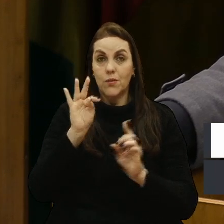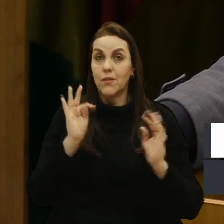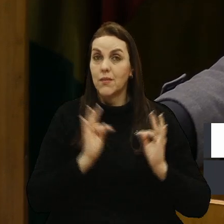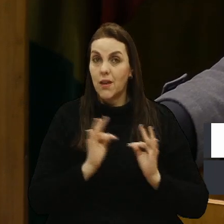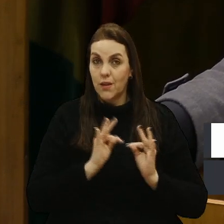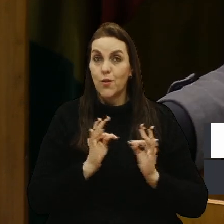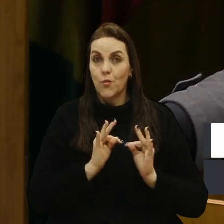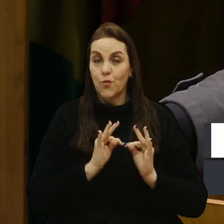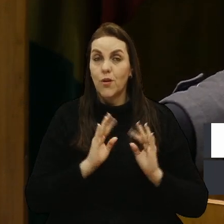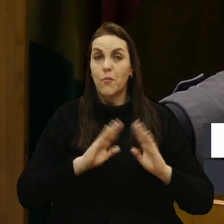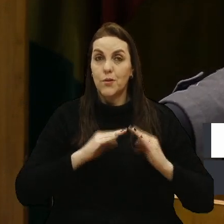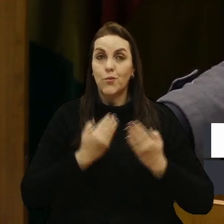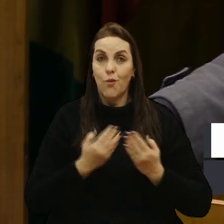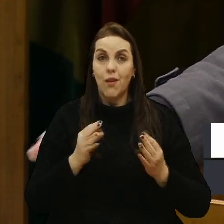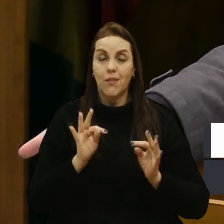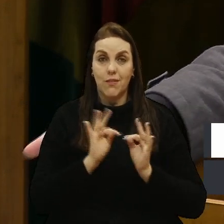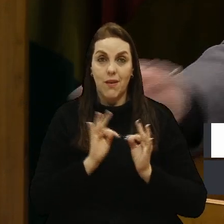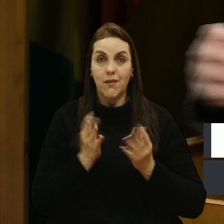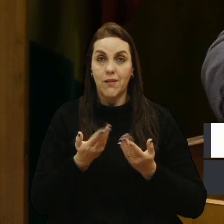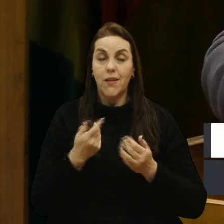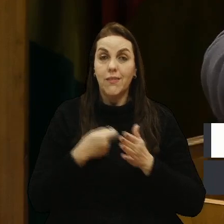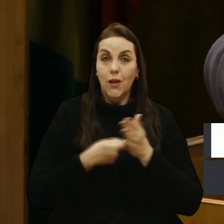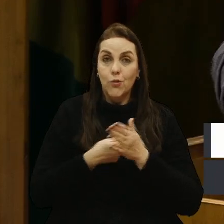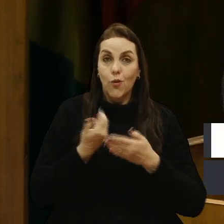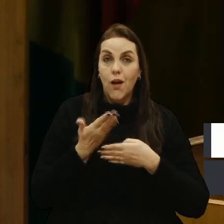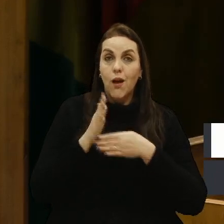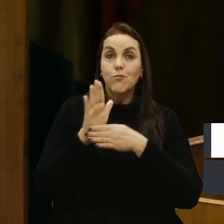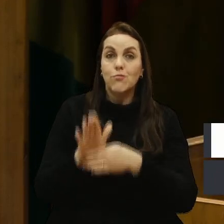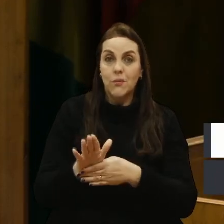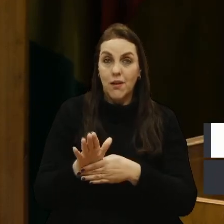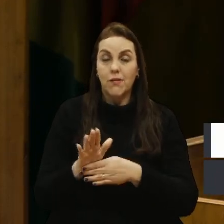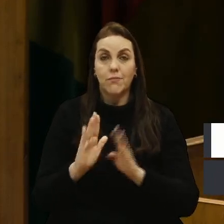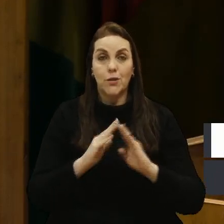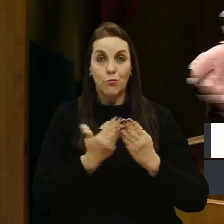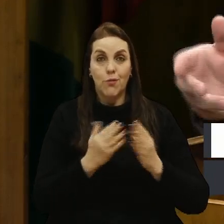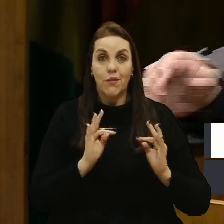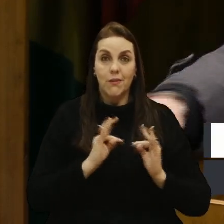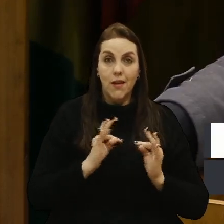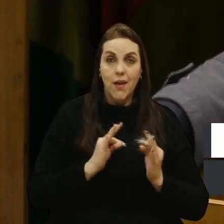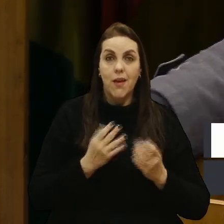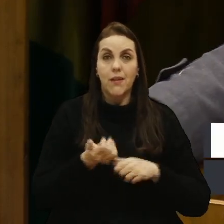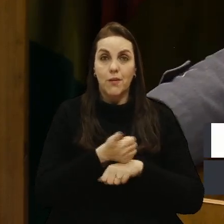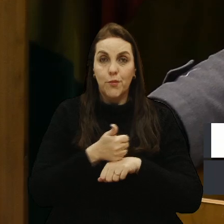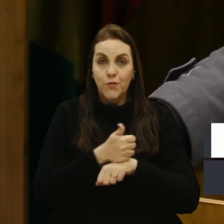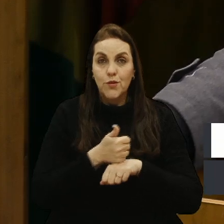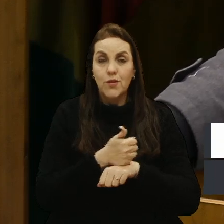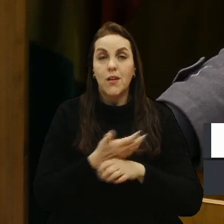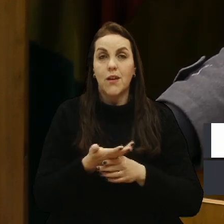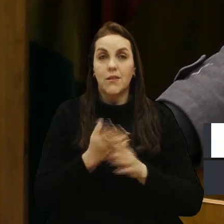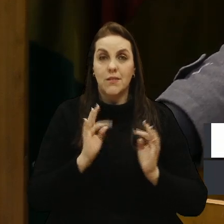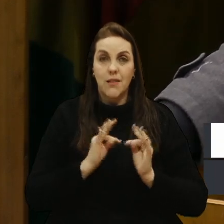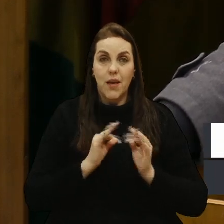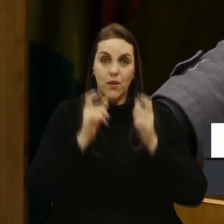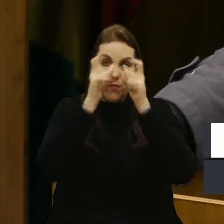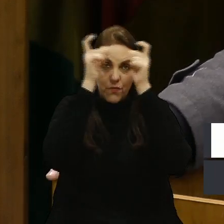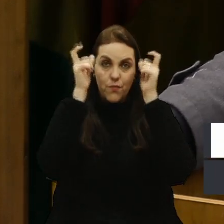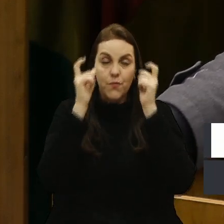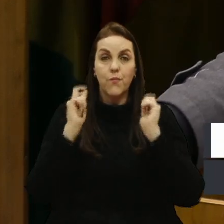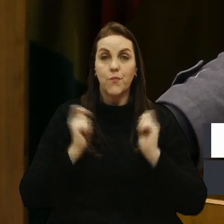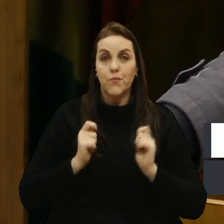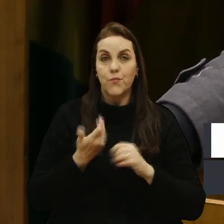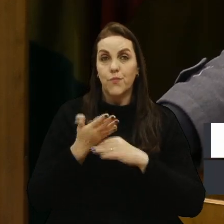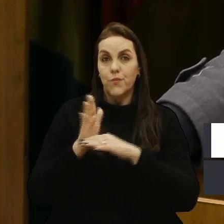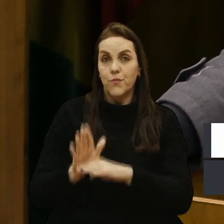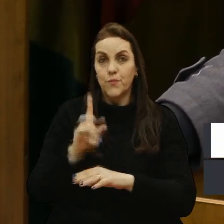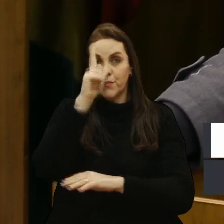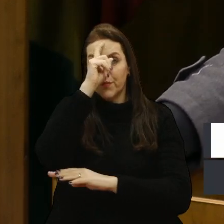lá para tentar oferecer ajuda de alguma forma, enquanto escola técnica, enquanto profissionais técnicos de enfermagem, para que pudesse auxiliar o